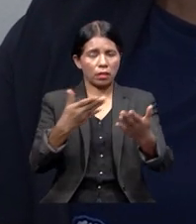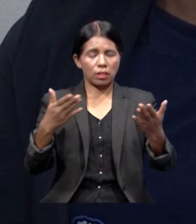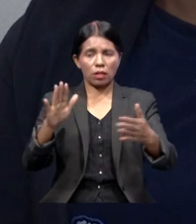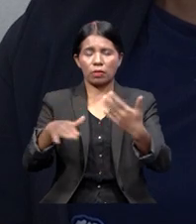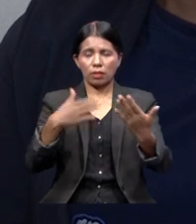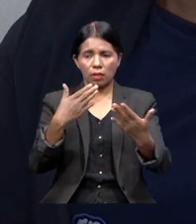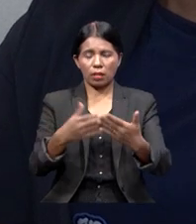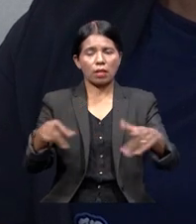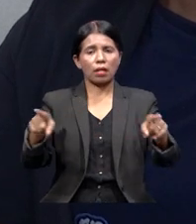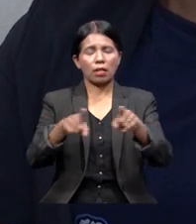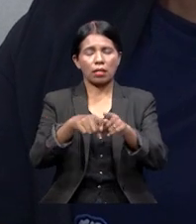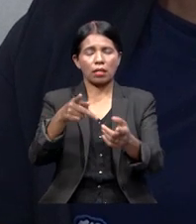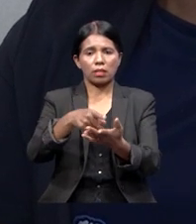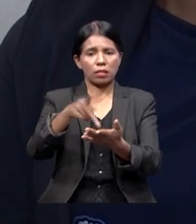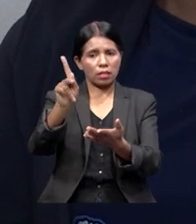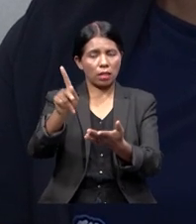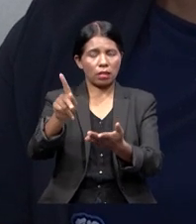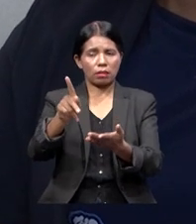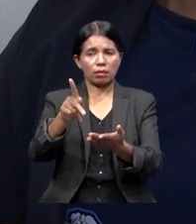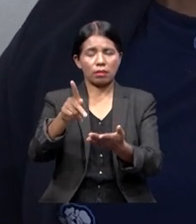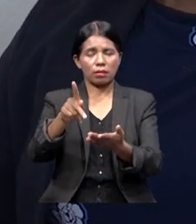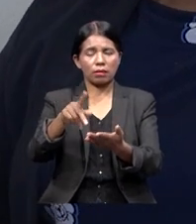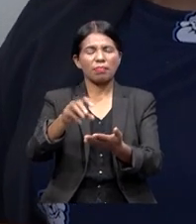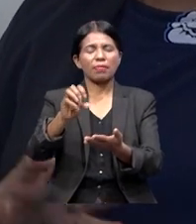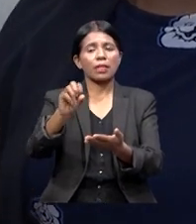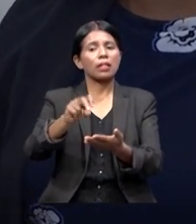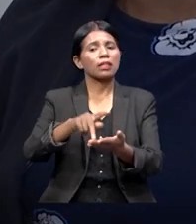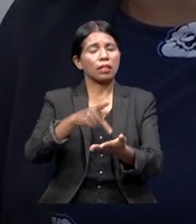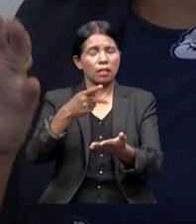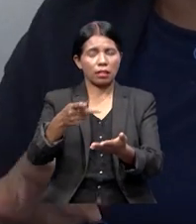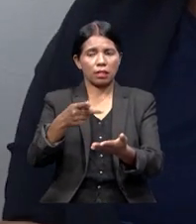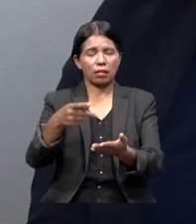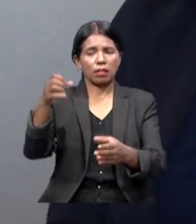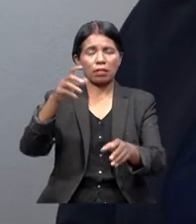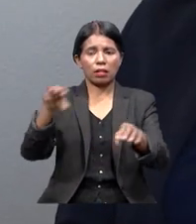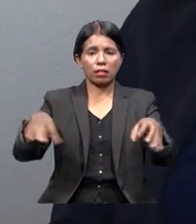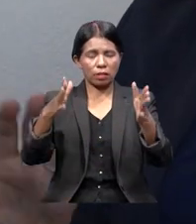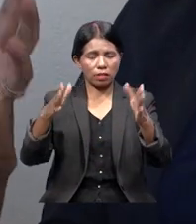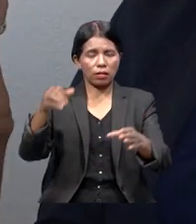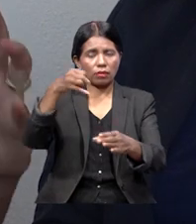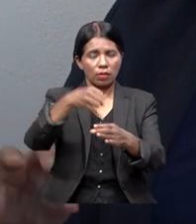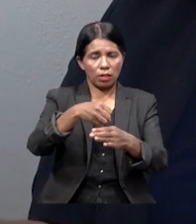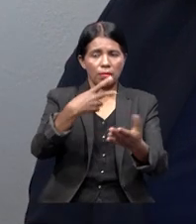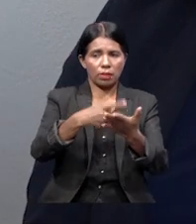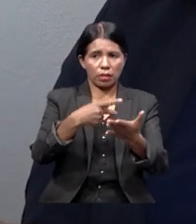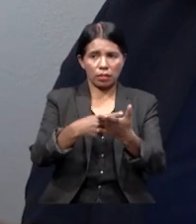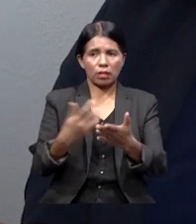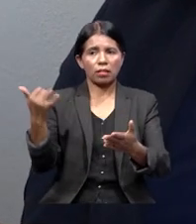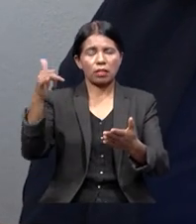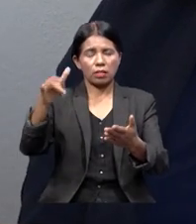sasang nia nia san salário, funcionários que envolve projeto.